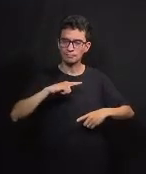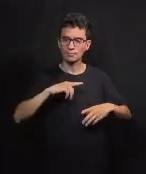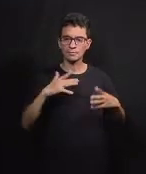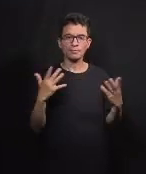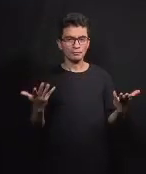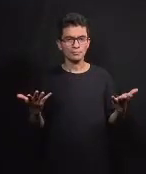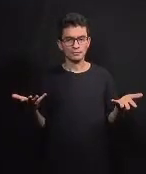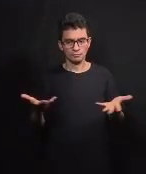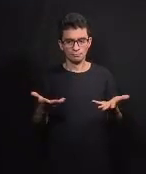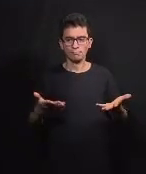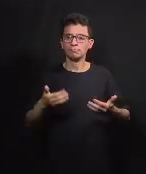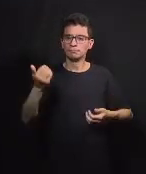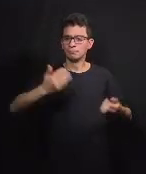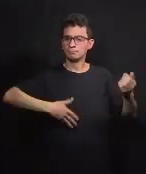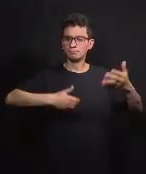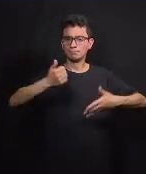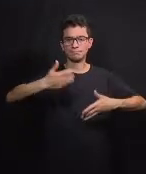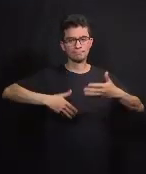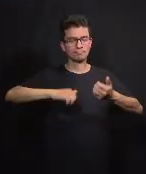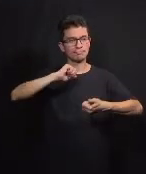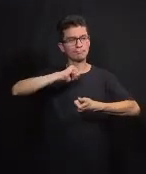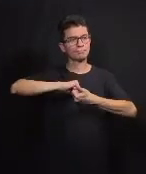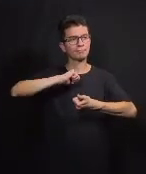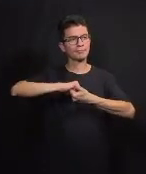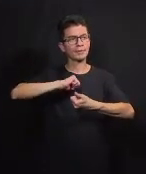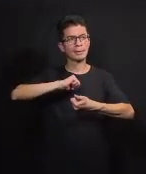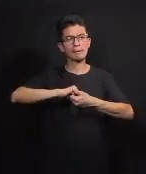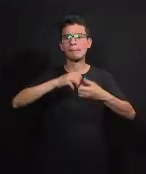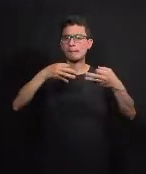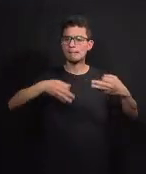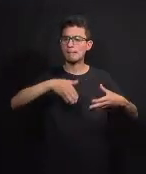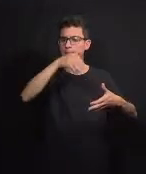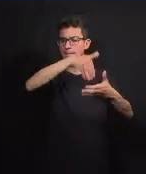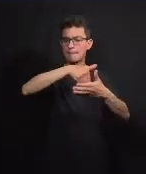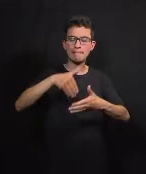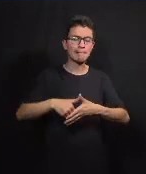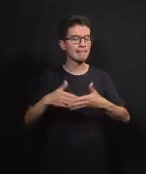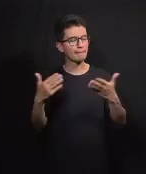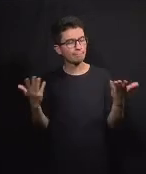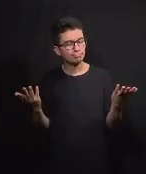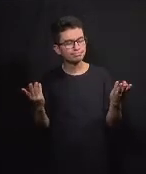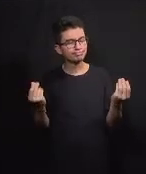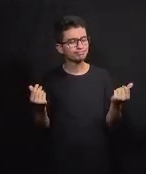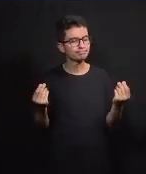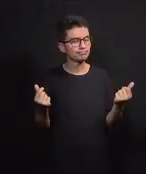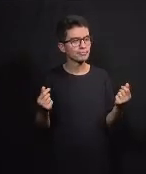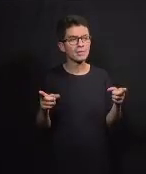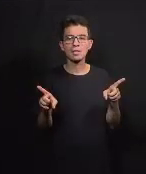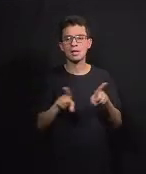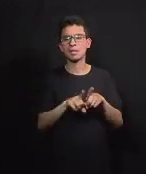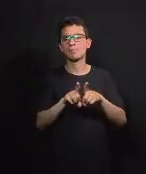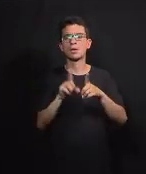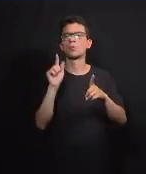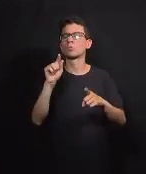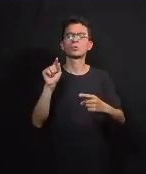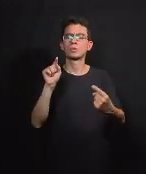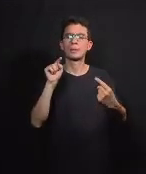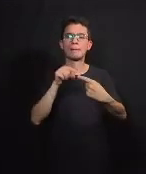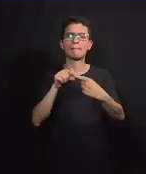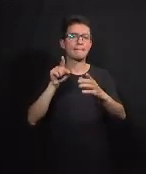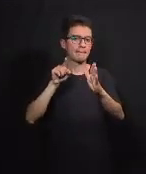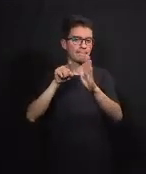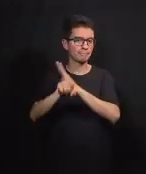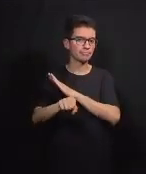da validade da continuidade da democracia tem a ver também com uma pergunta